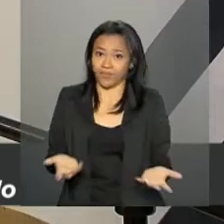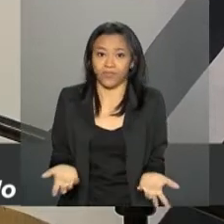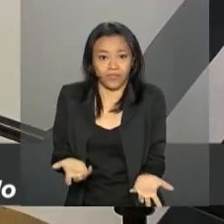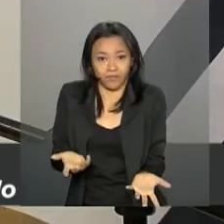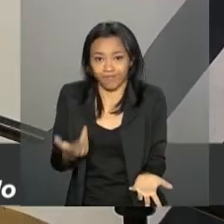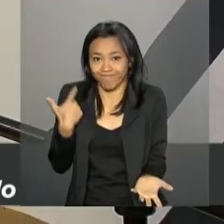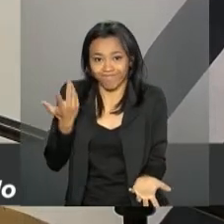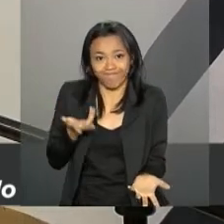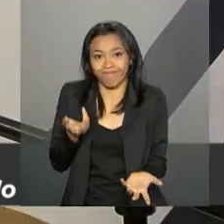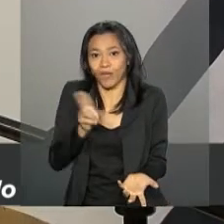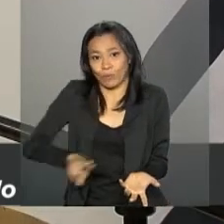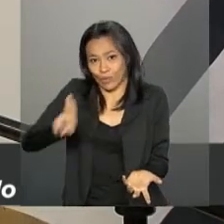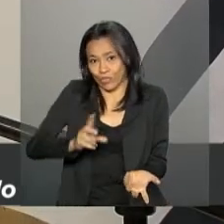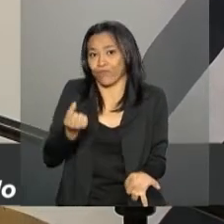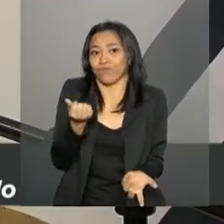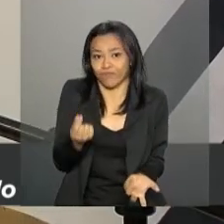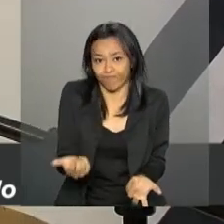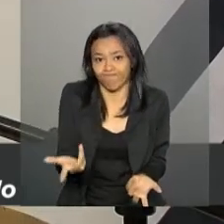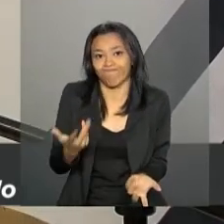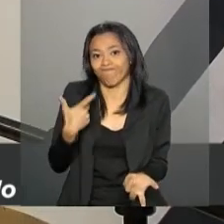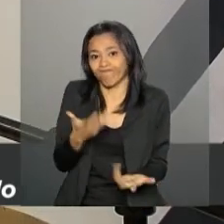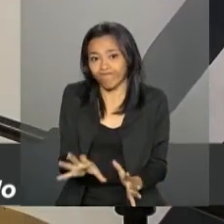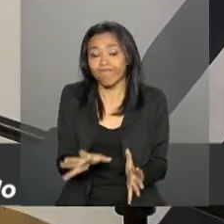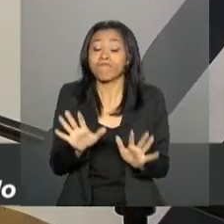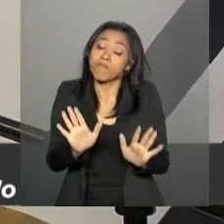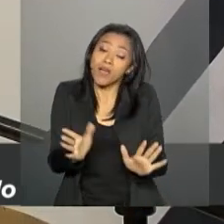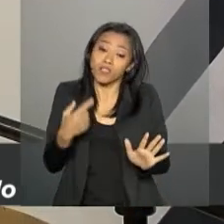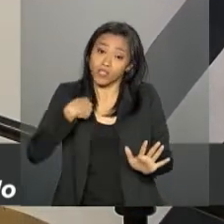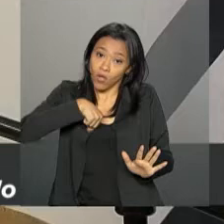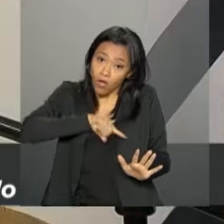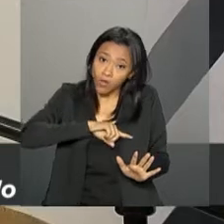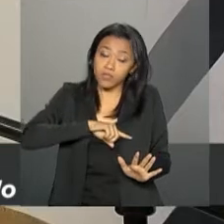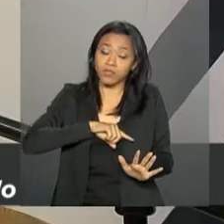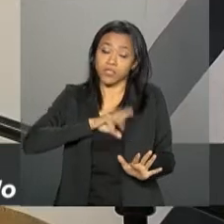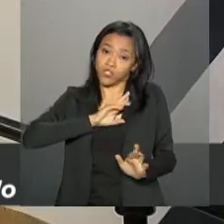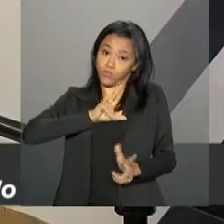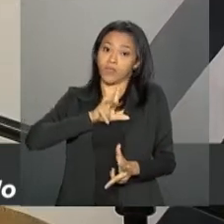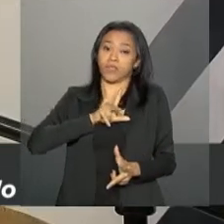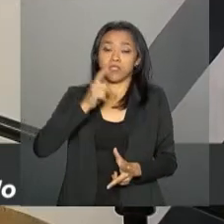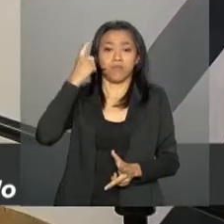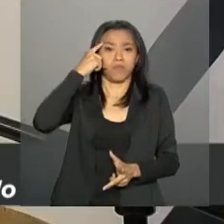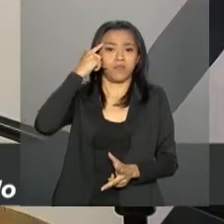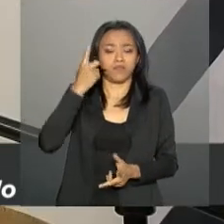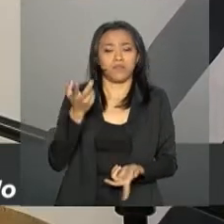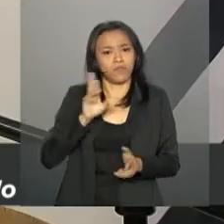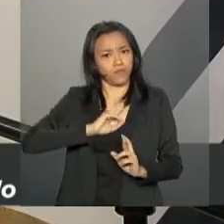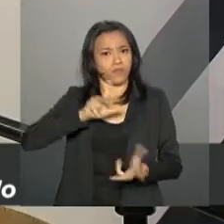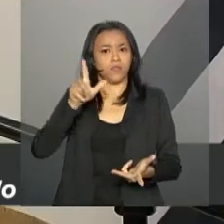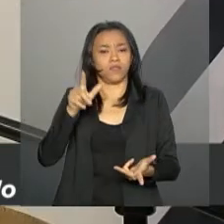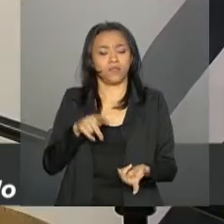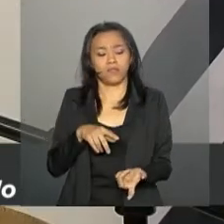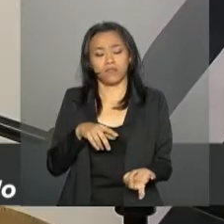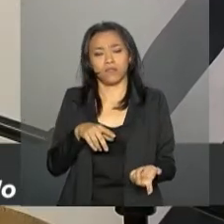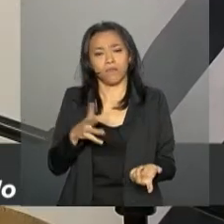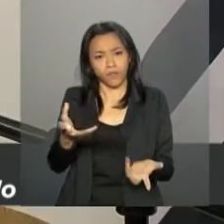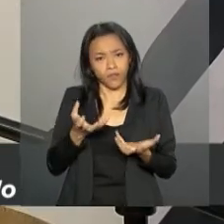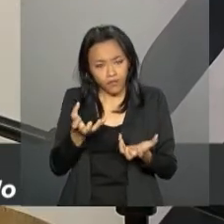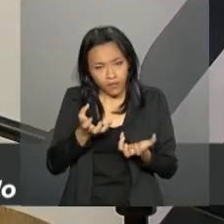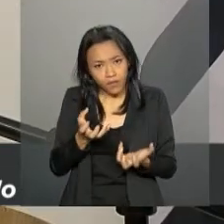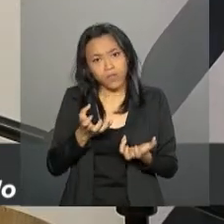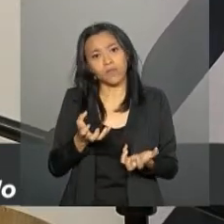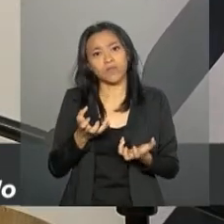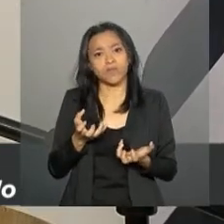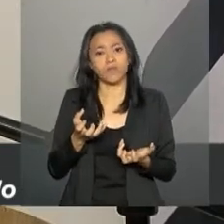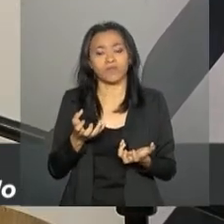no tocante aos gastos públicos. Nós, diferentemente, que pensamos no Brasil, portanto, pensamos em praticar atos agora para